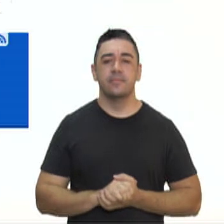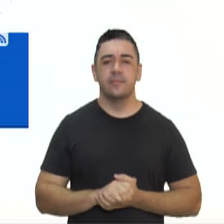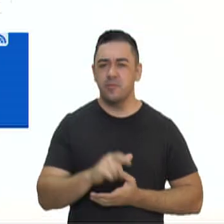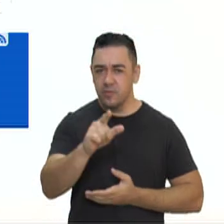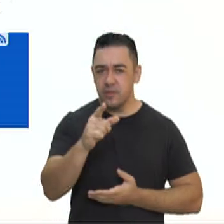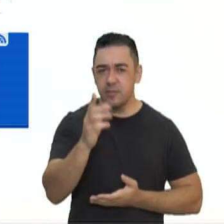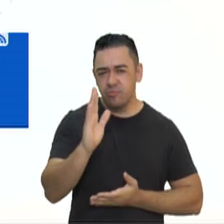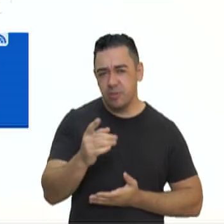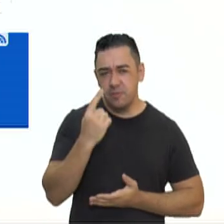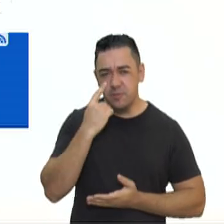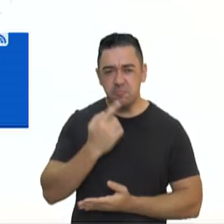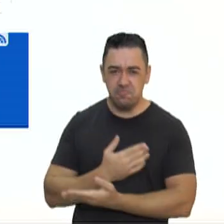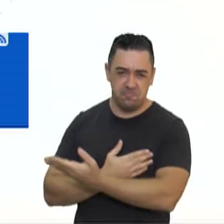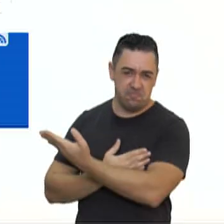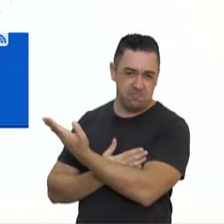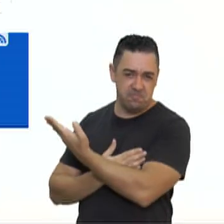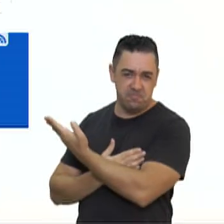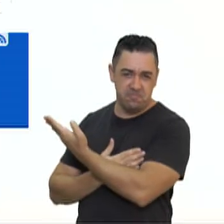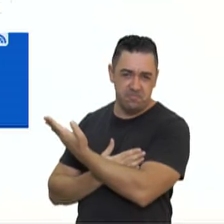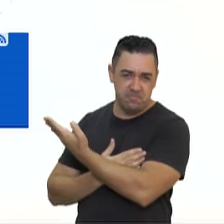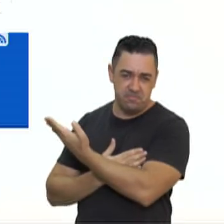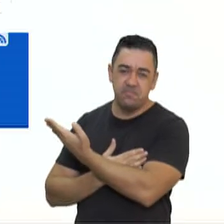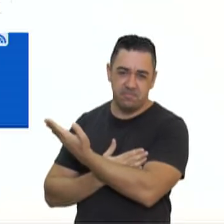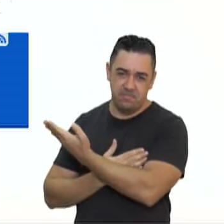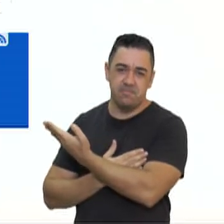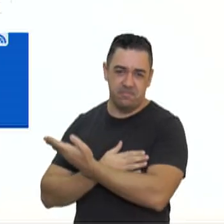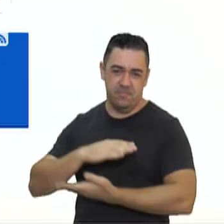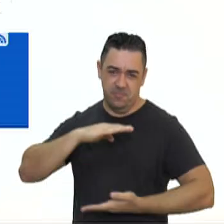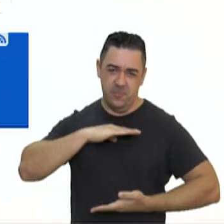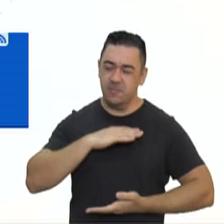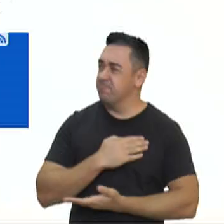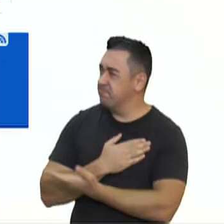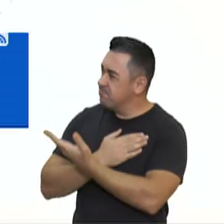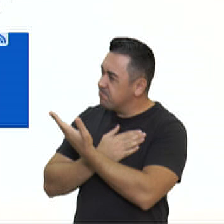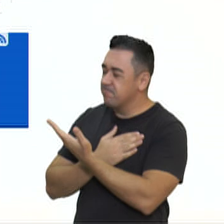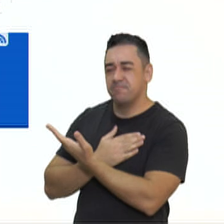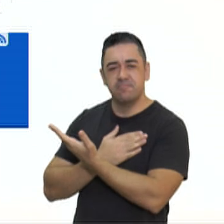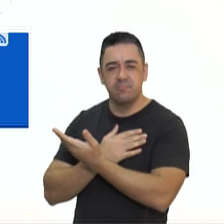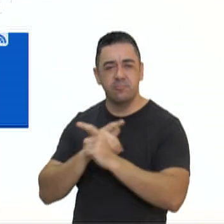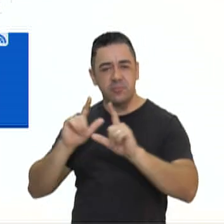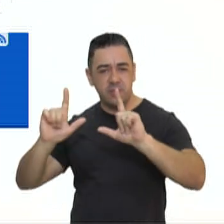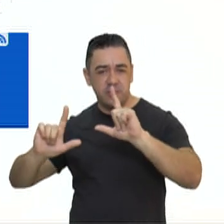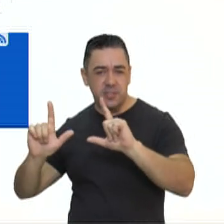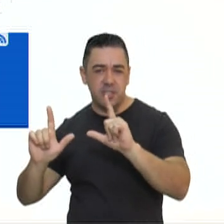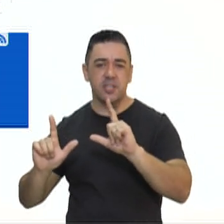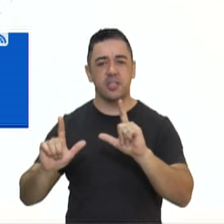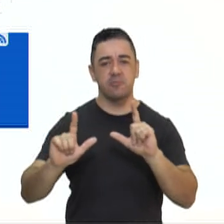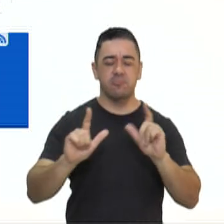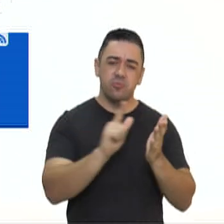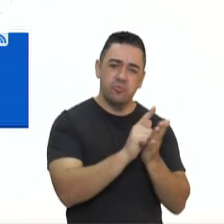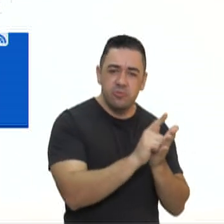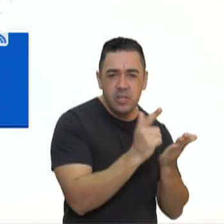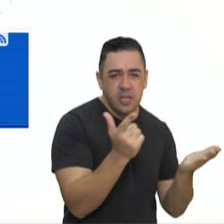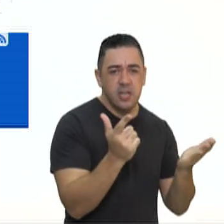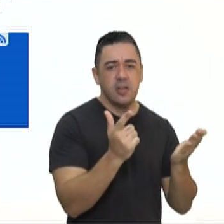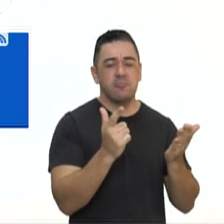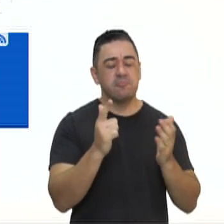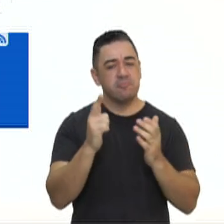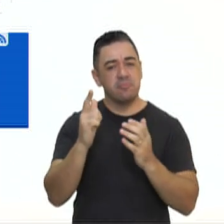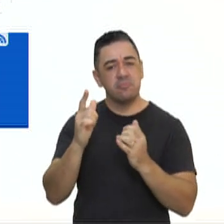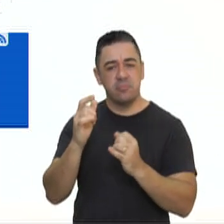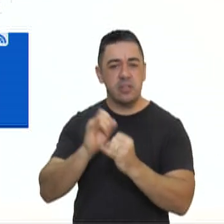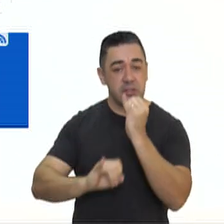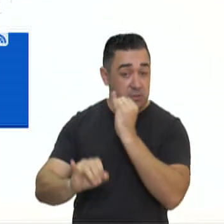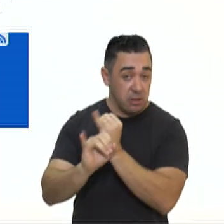Você já viu uma situação dessa no jornal, na TV, na internet? Eu aposto que sim